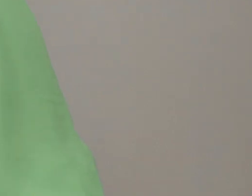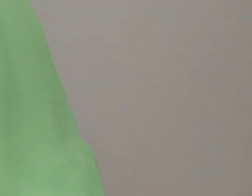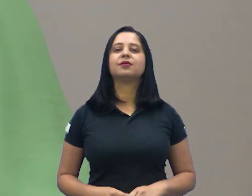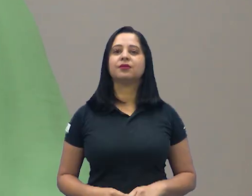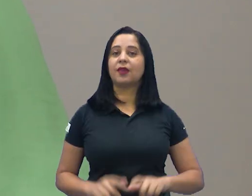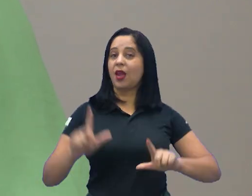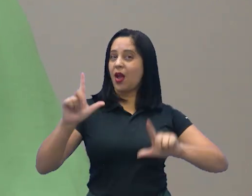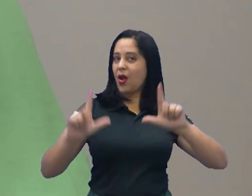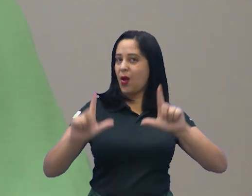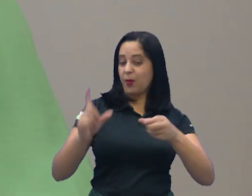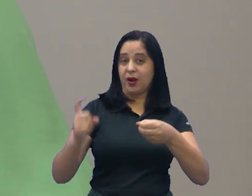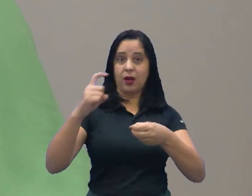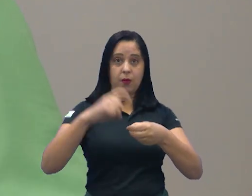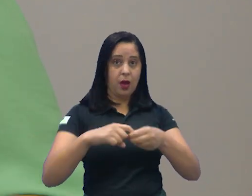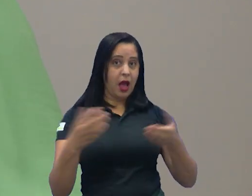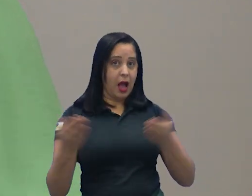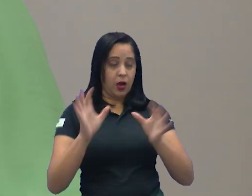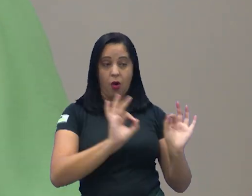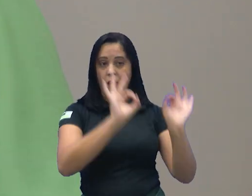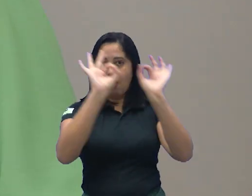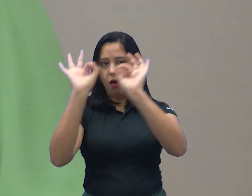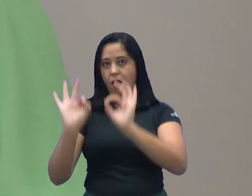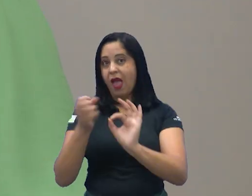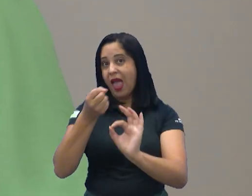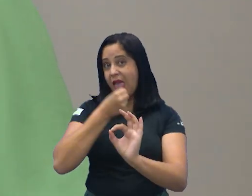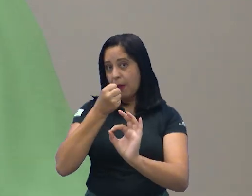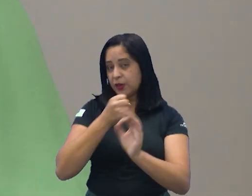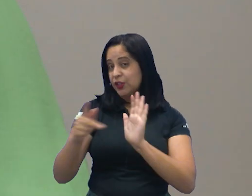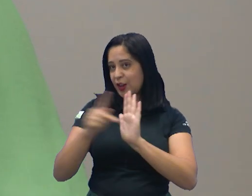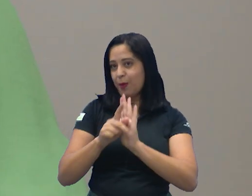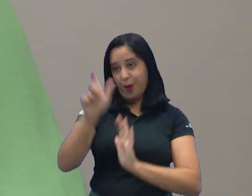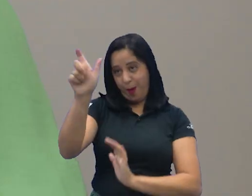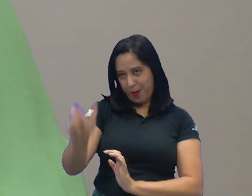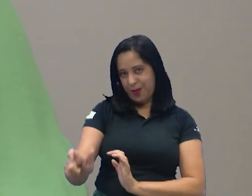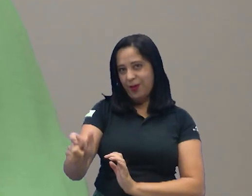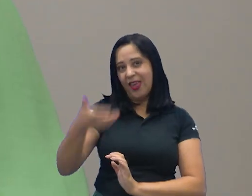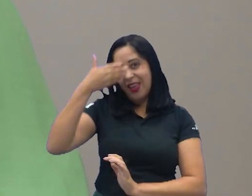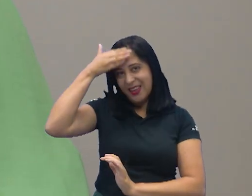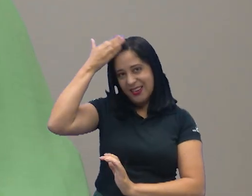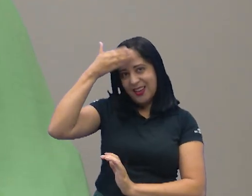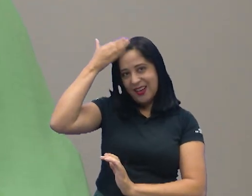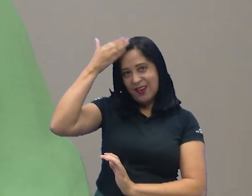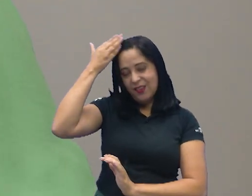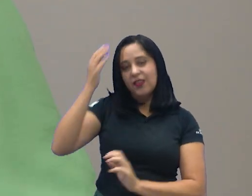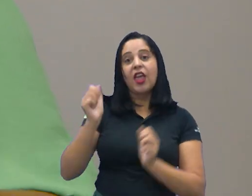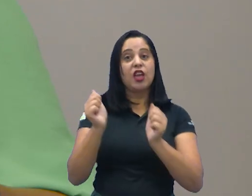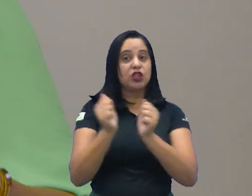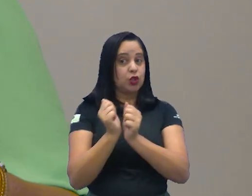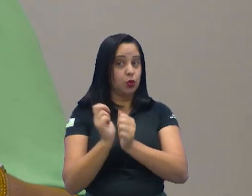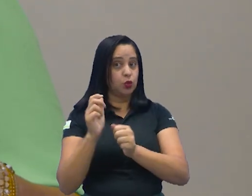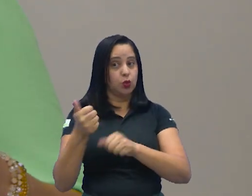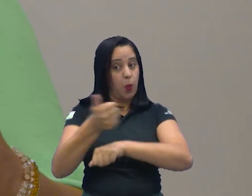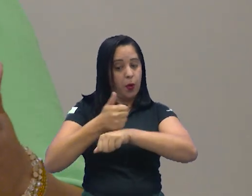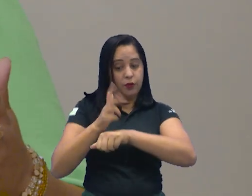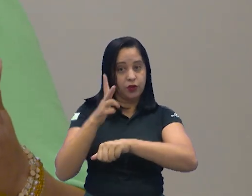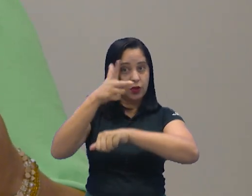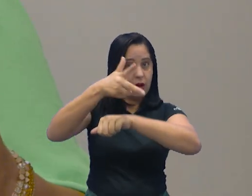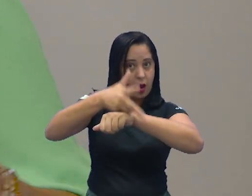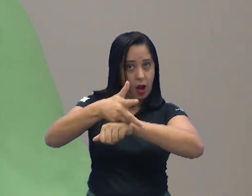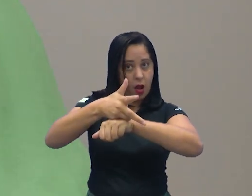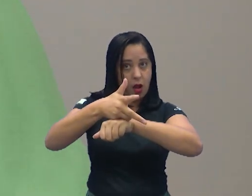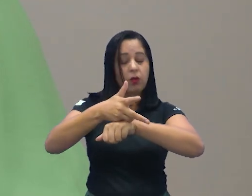Estamos de volta e agora a gente confere uma reportagem do Rafael Ramos com imagem do Luiz Fernando Madonna, que foram explorar